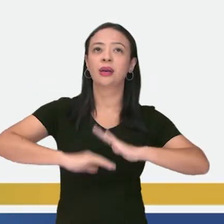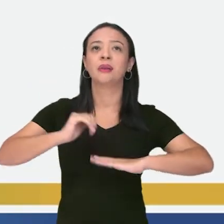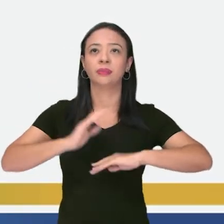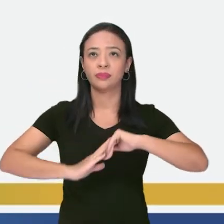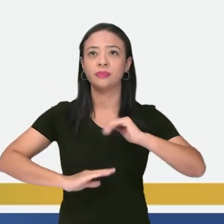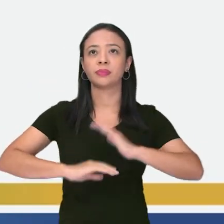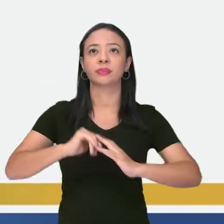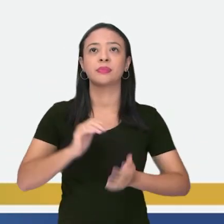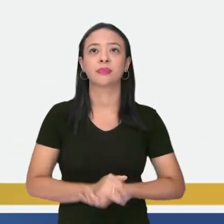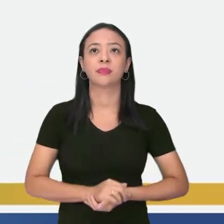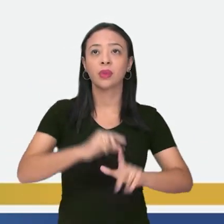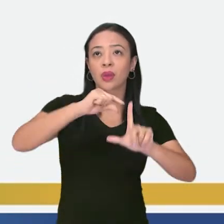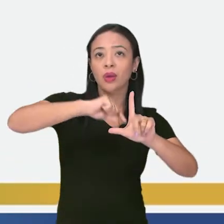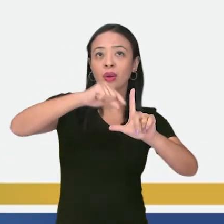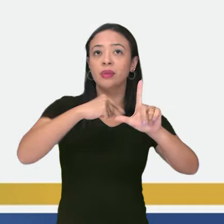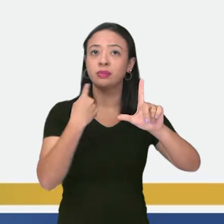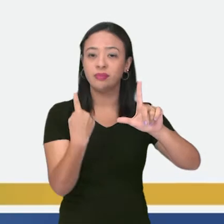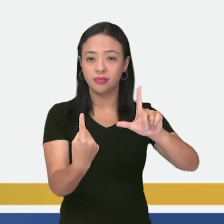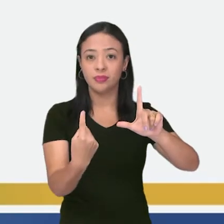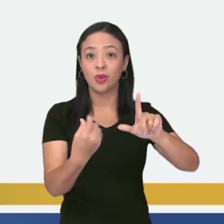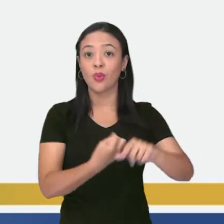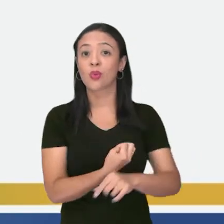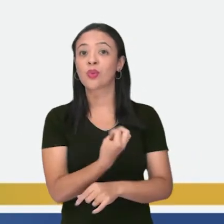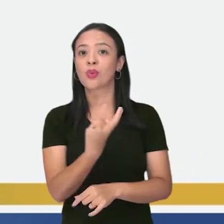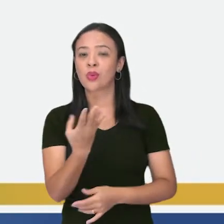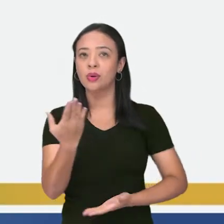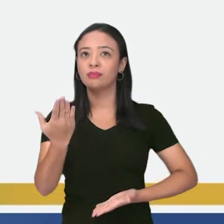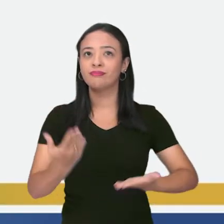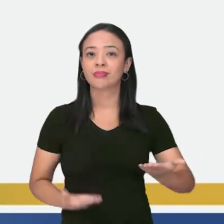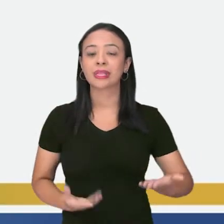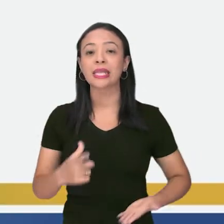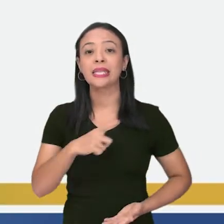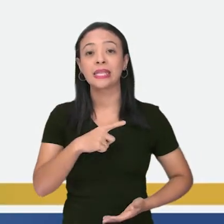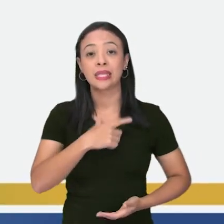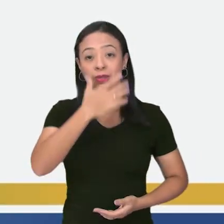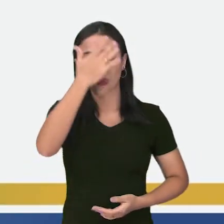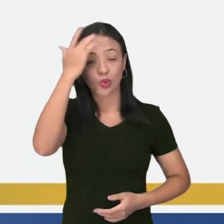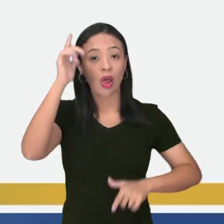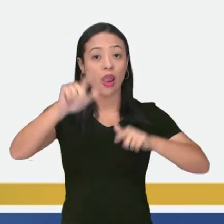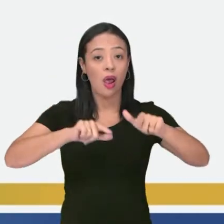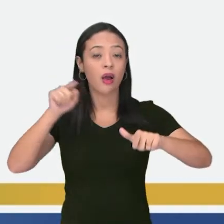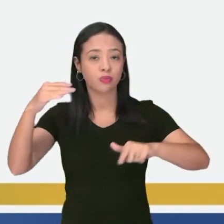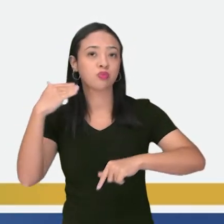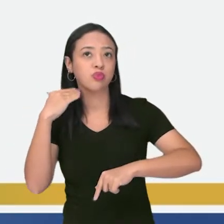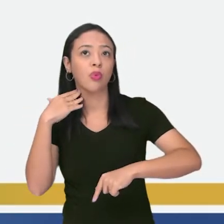de atendimentos realizado pelos funcionários A e B